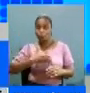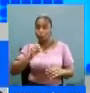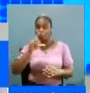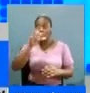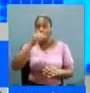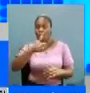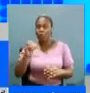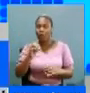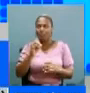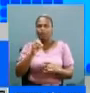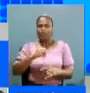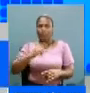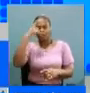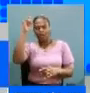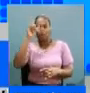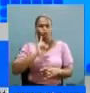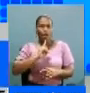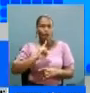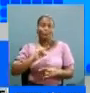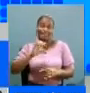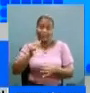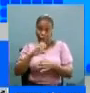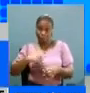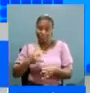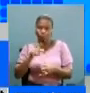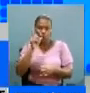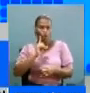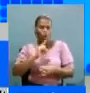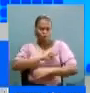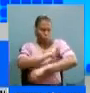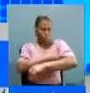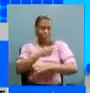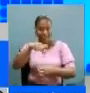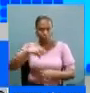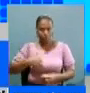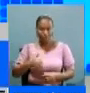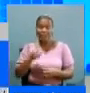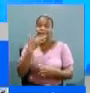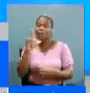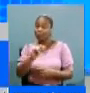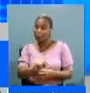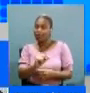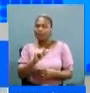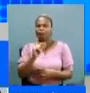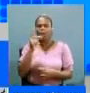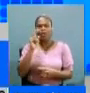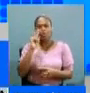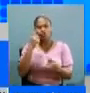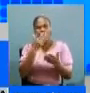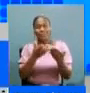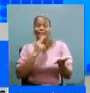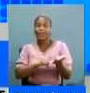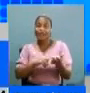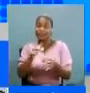cabo-verdianas, mulheres fortes das ilhas e da diáspora, que lideram o cotidiano da vida do arquipélago. A artista é cabo-verdiana de